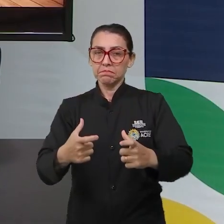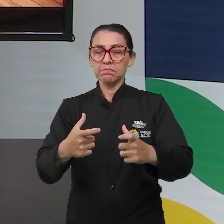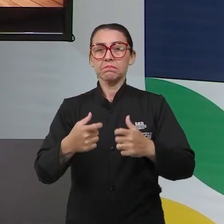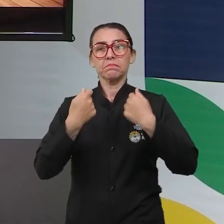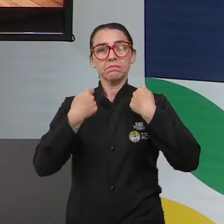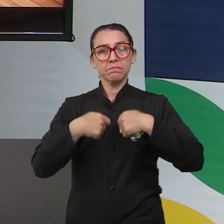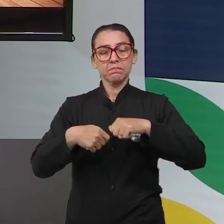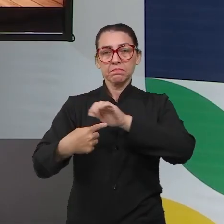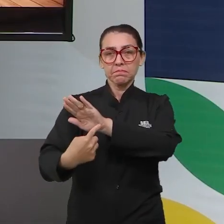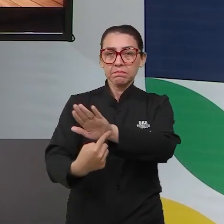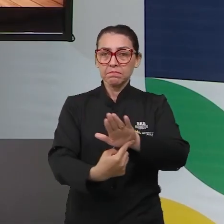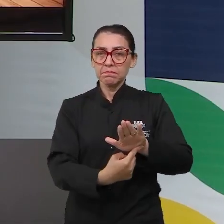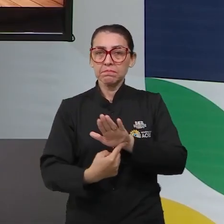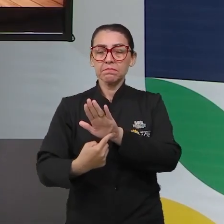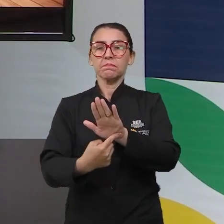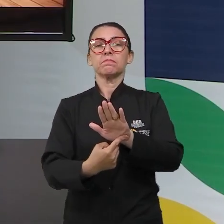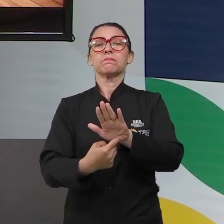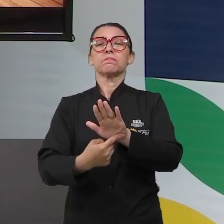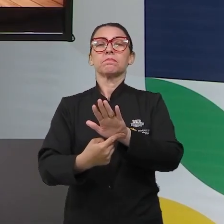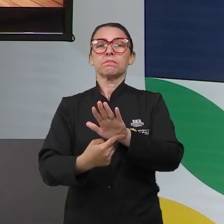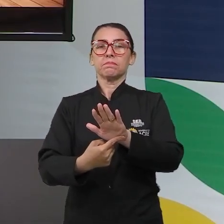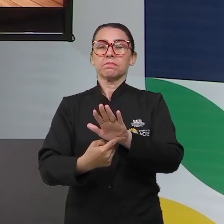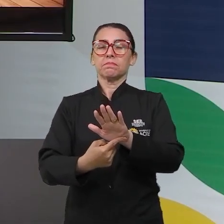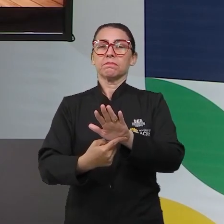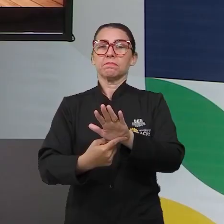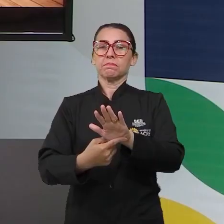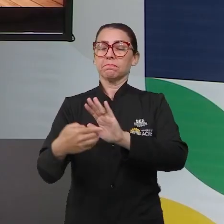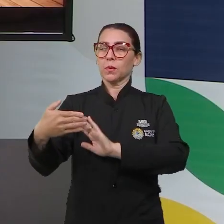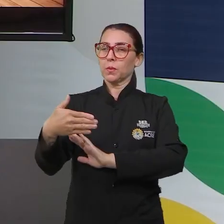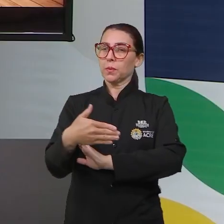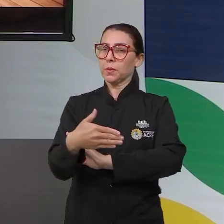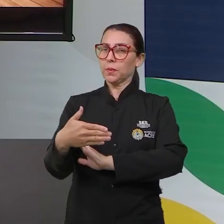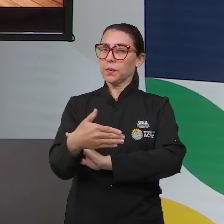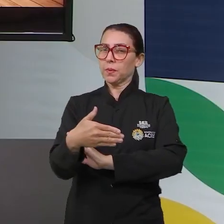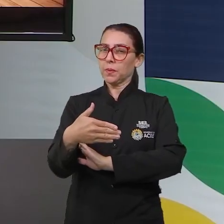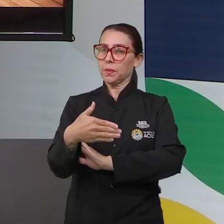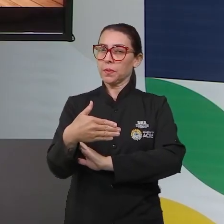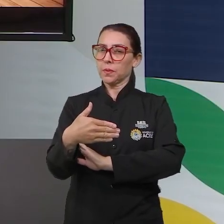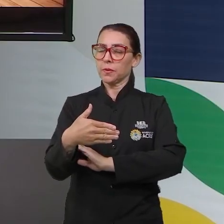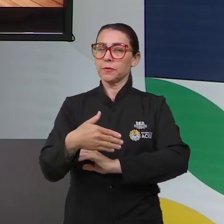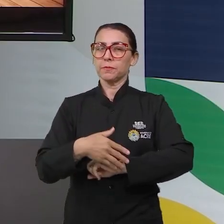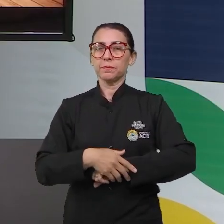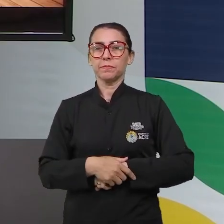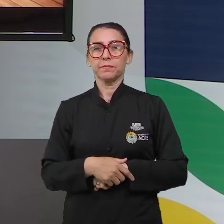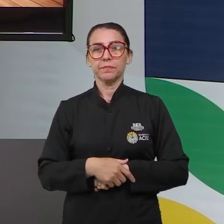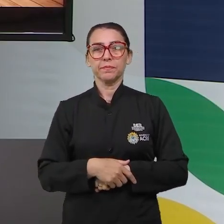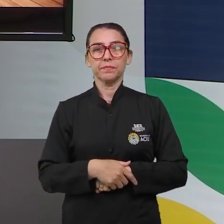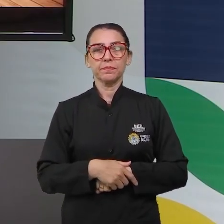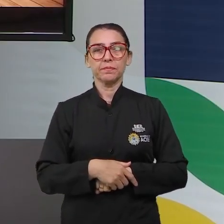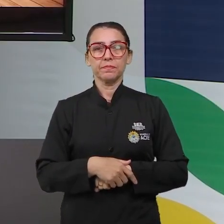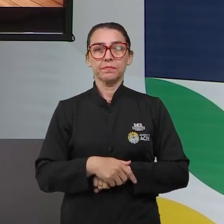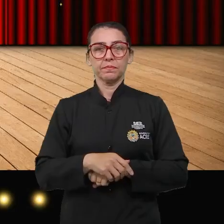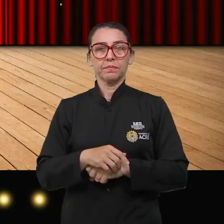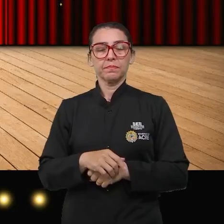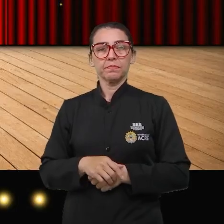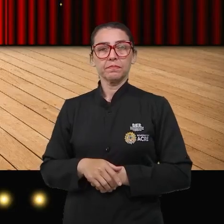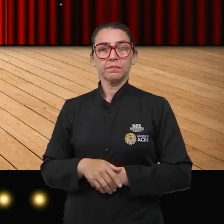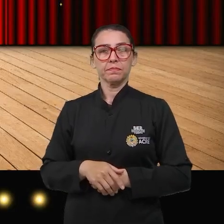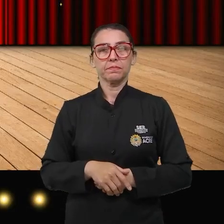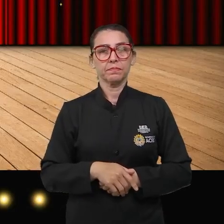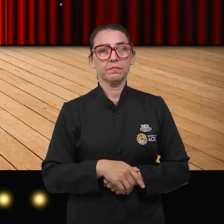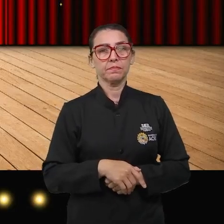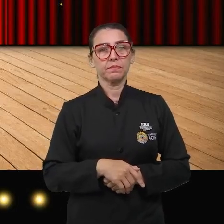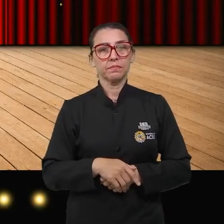precisa demonstrar essa energia, essa intensidade. Então, a letra